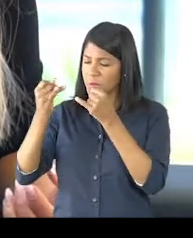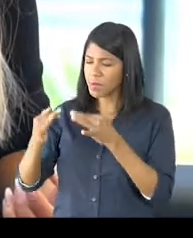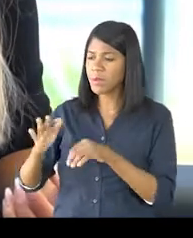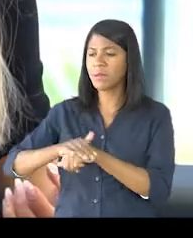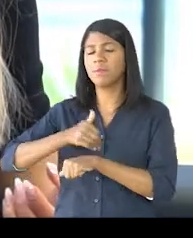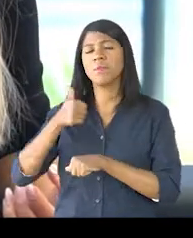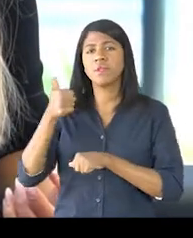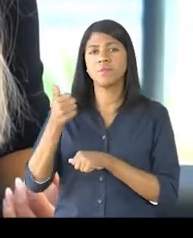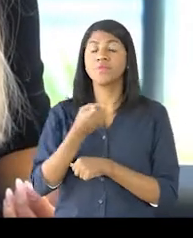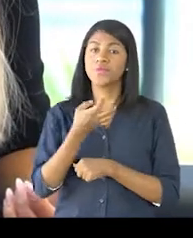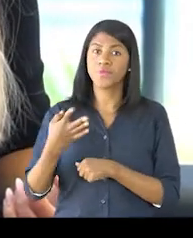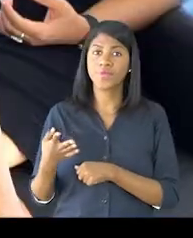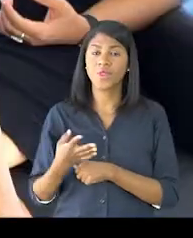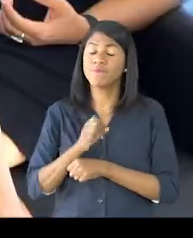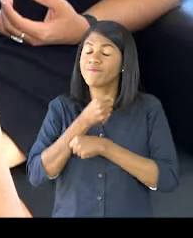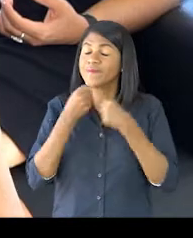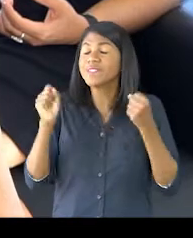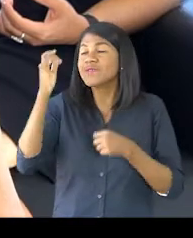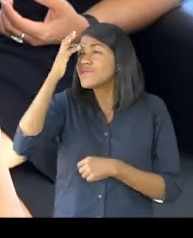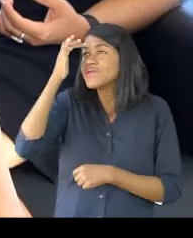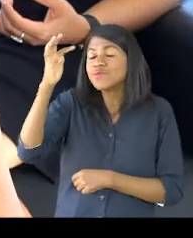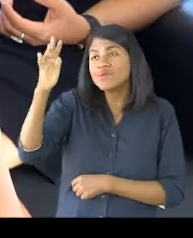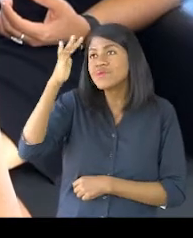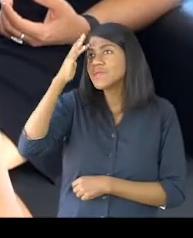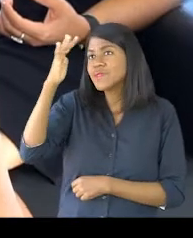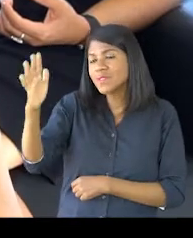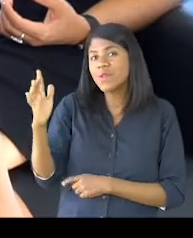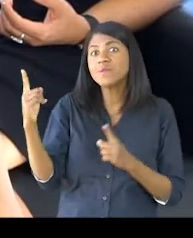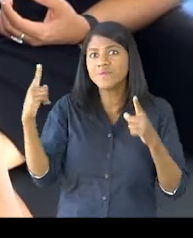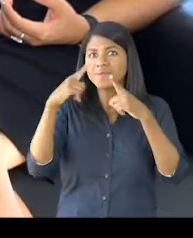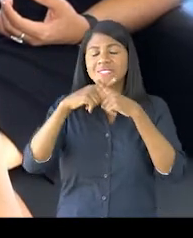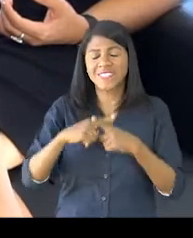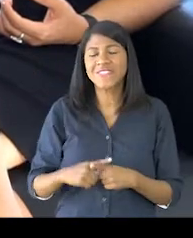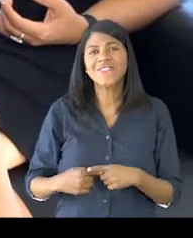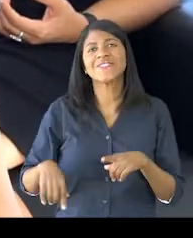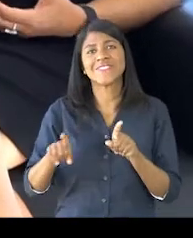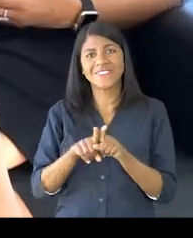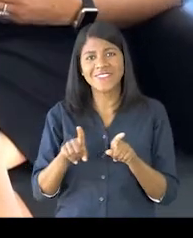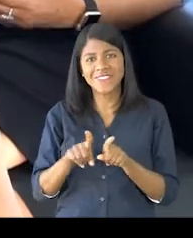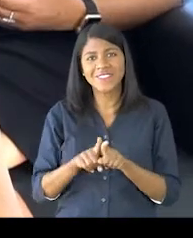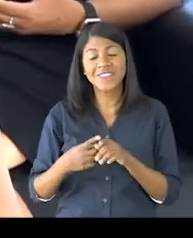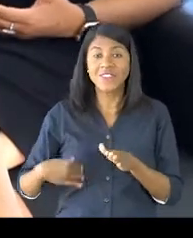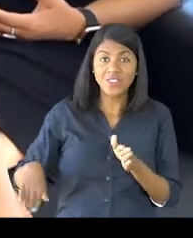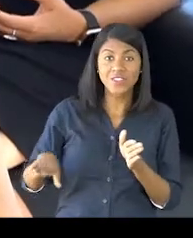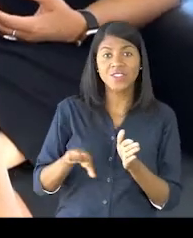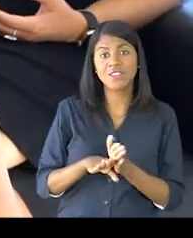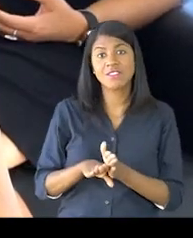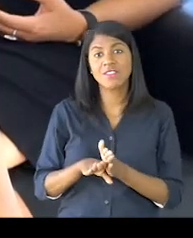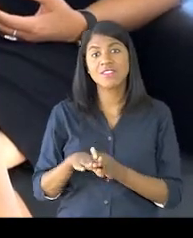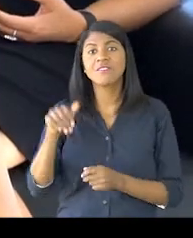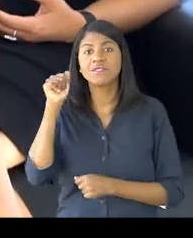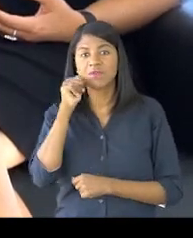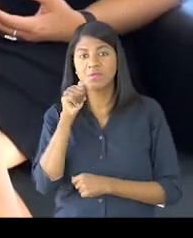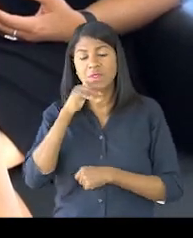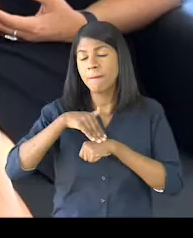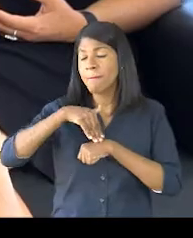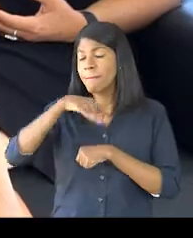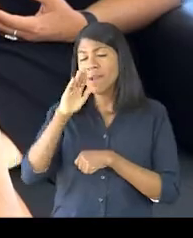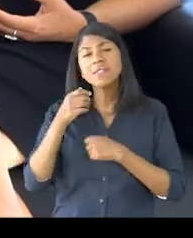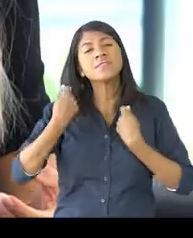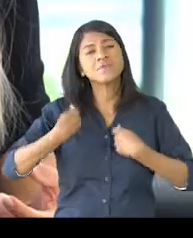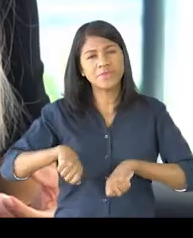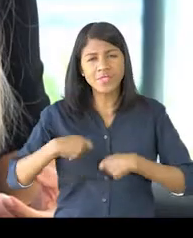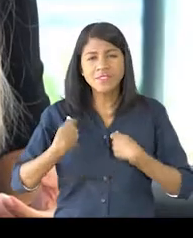chegar até essas mulheres. Então, nós estamos agora, né, claro que cumprindo todas as regras